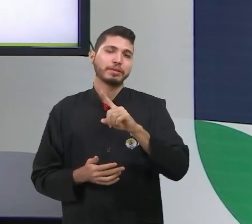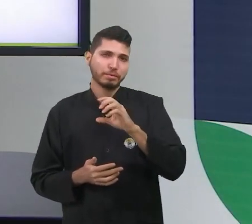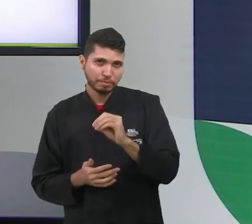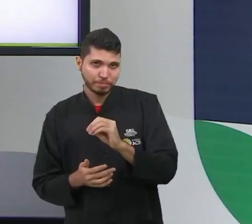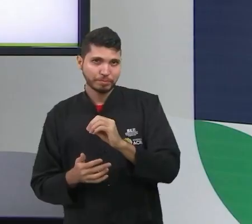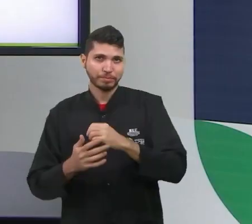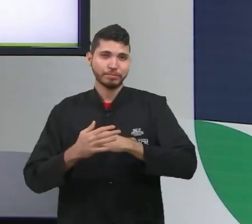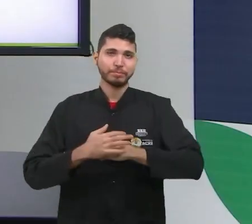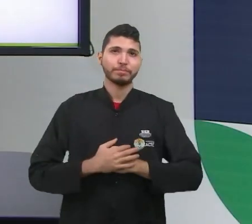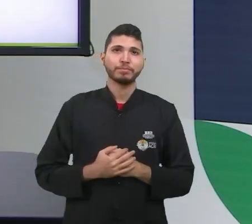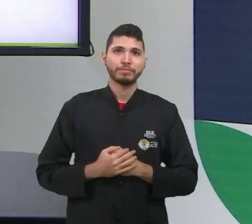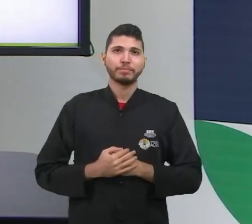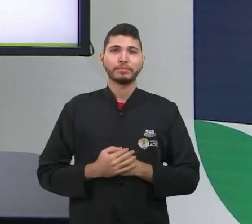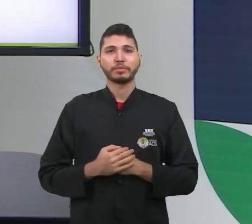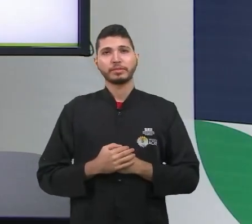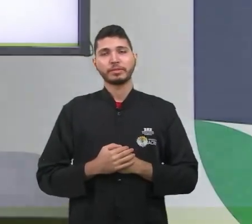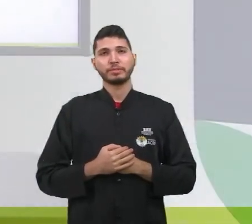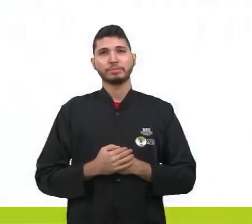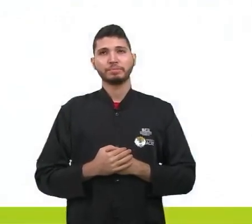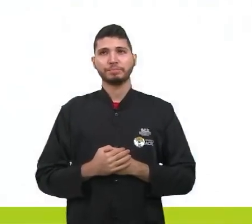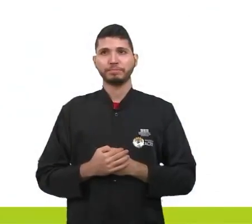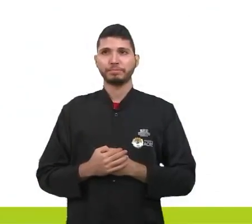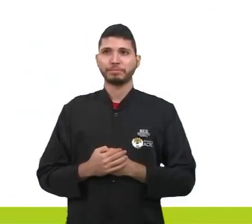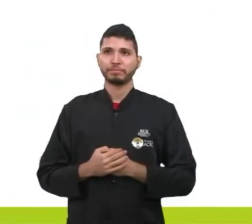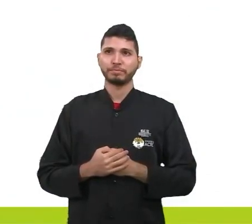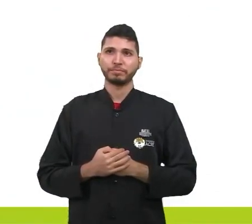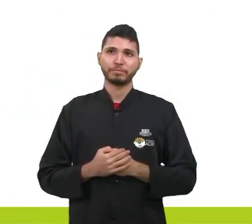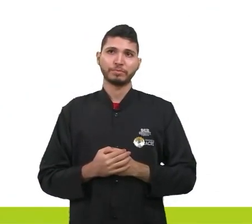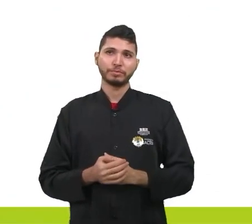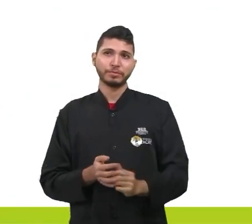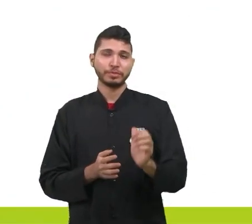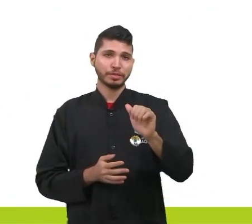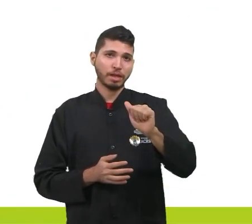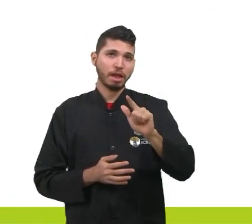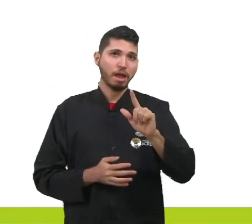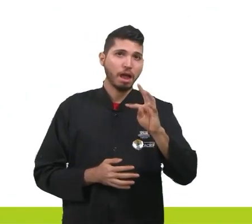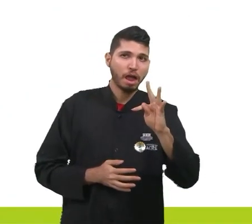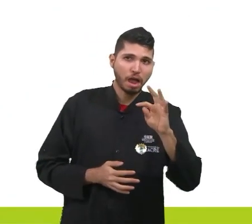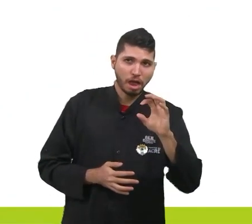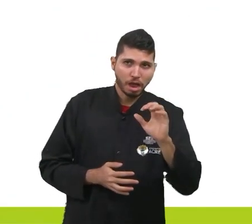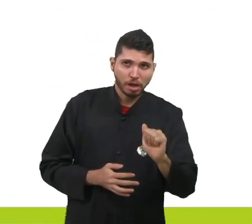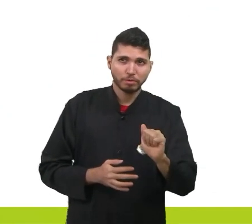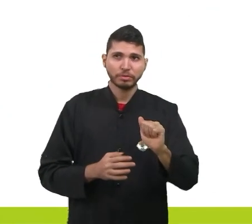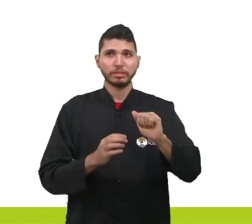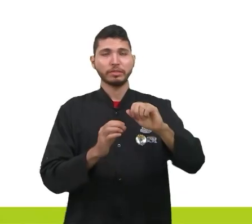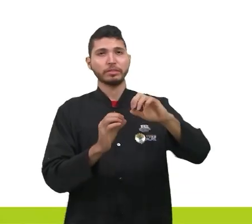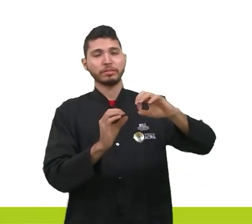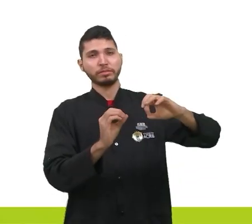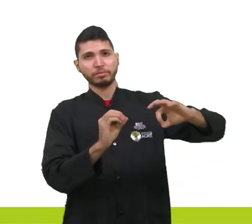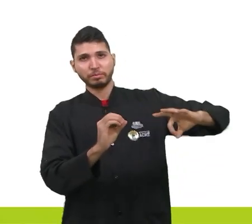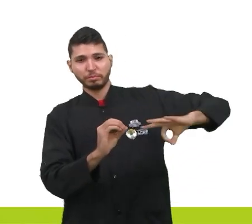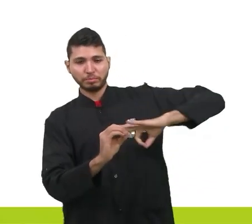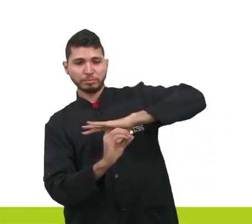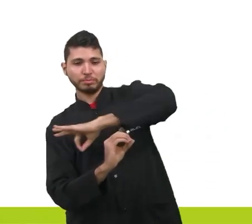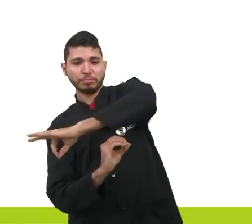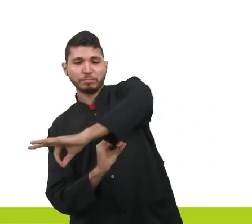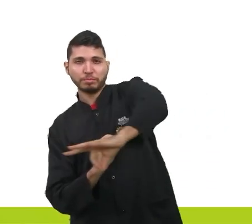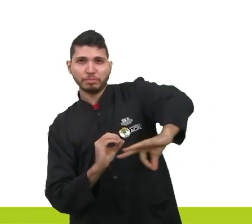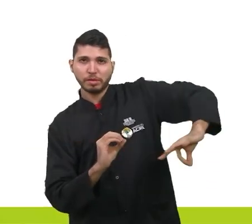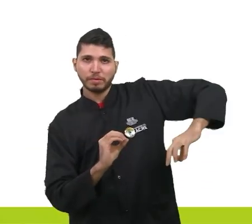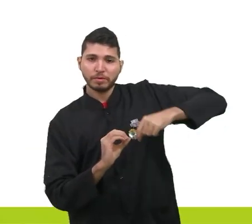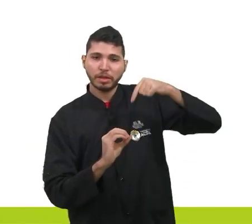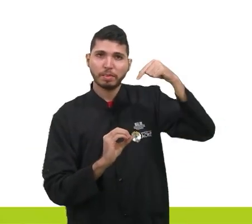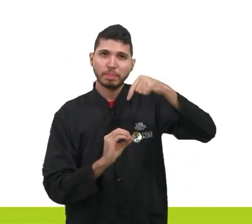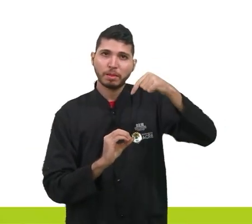de alta latitude. Olhem na tela aqui, ó. Alta latitude é a região onde nós temos aí os